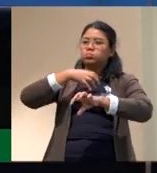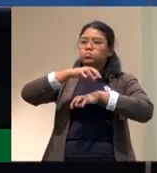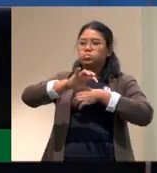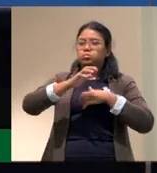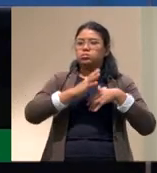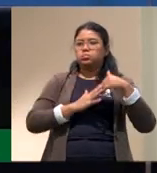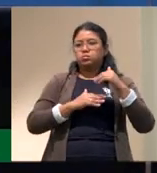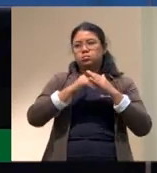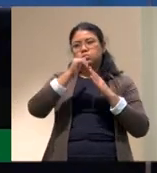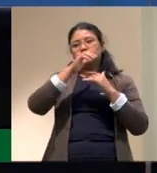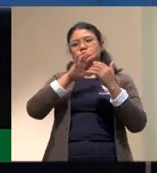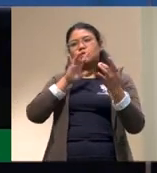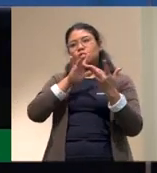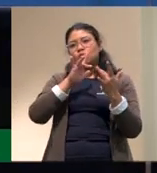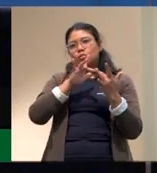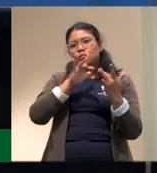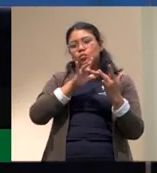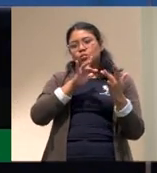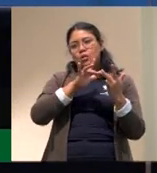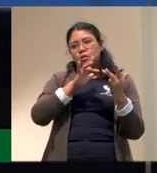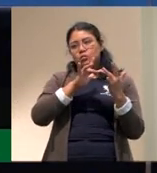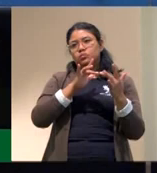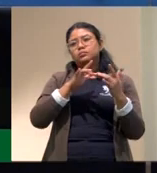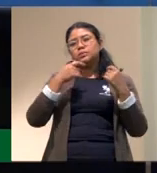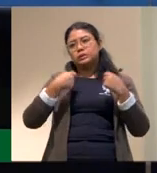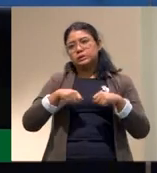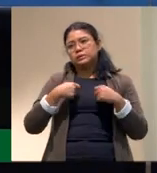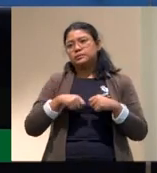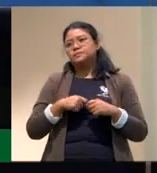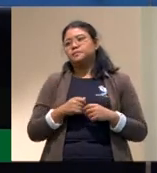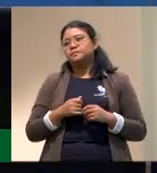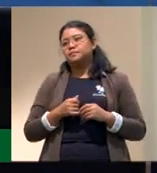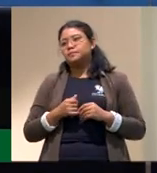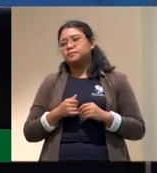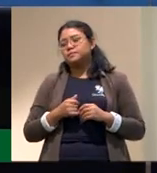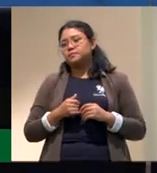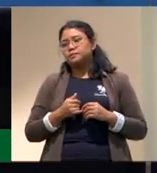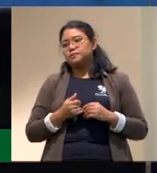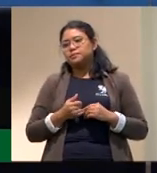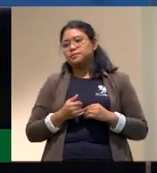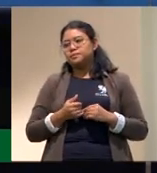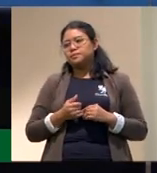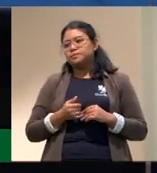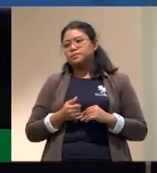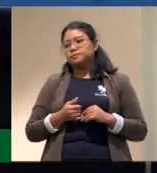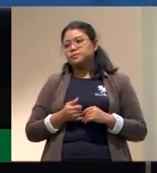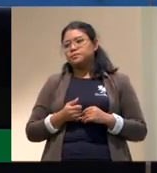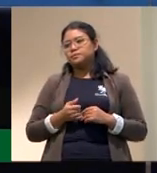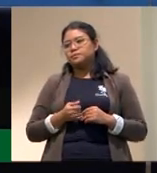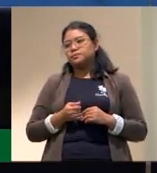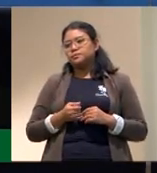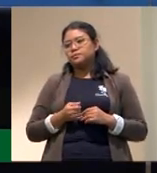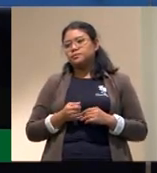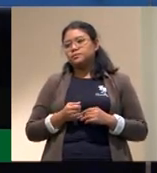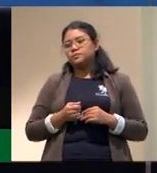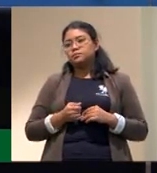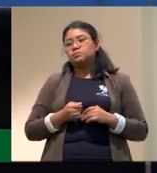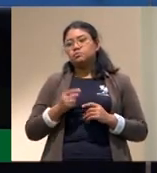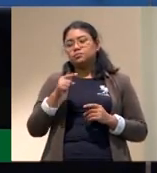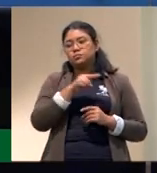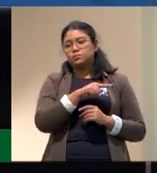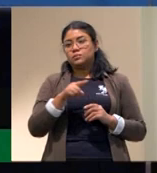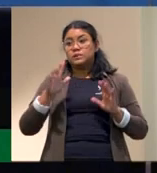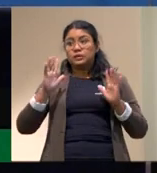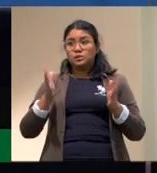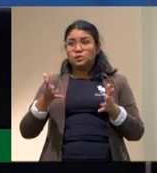significativamente nesta relação com o outro. Então, não, com isso, a gente já questiona, a partir